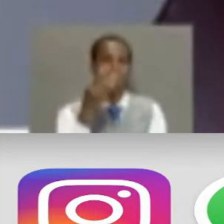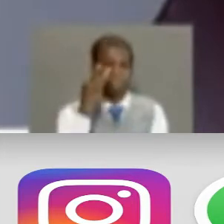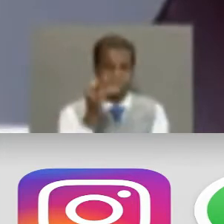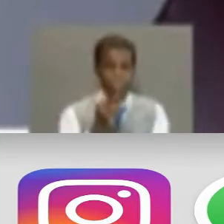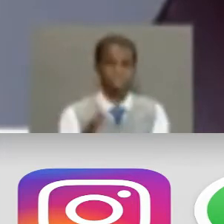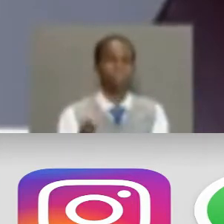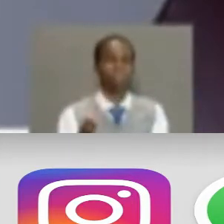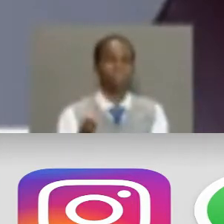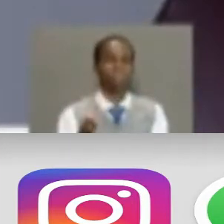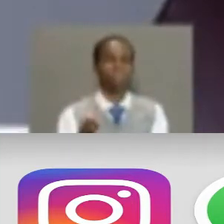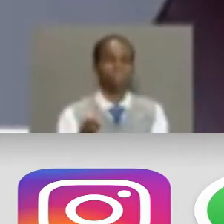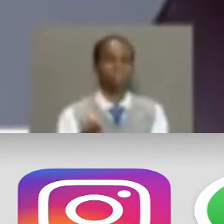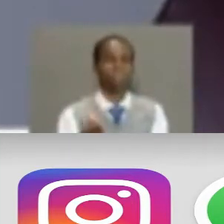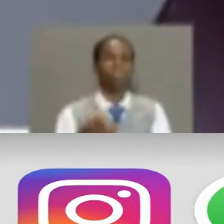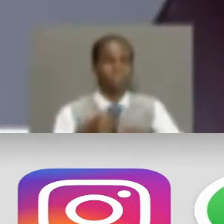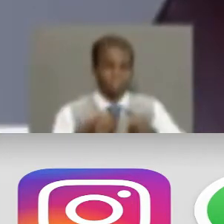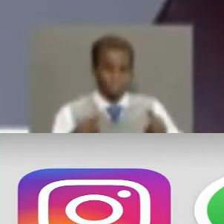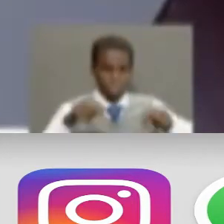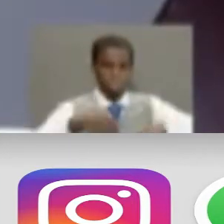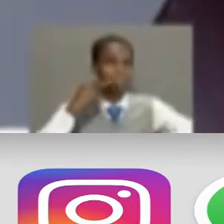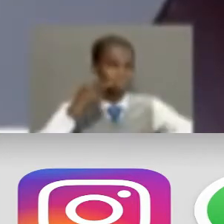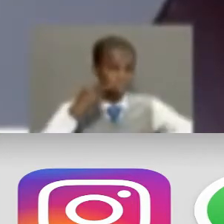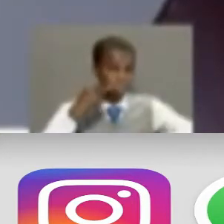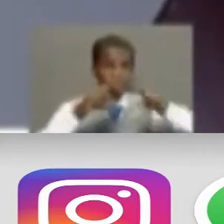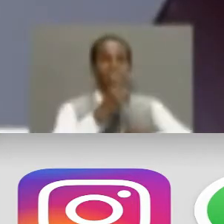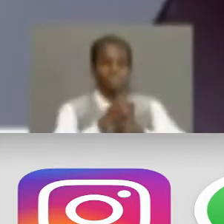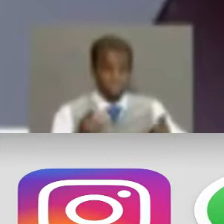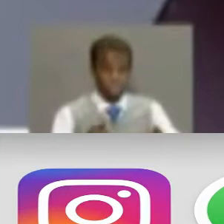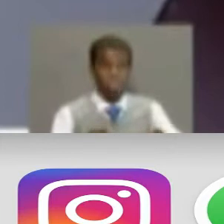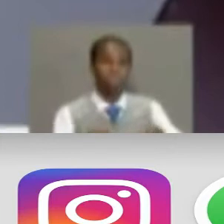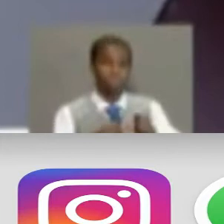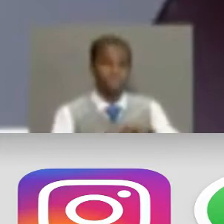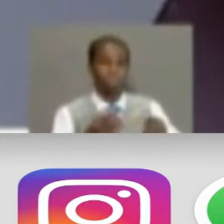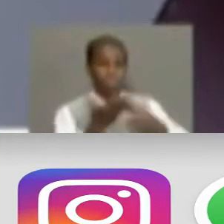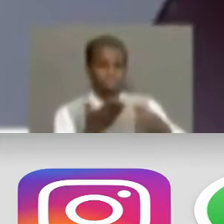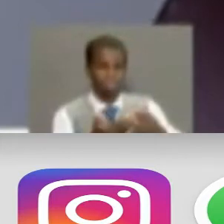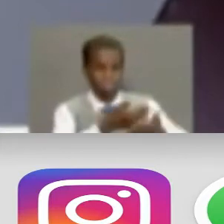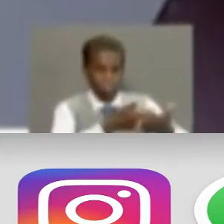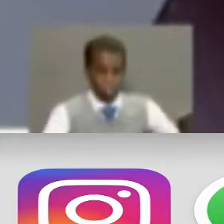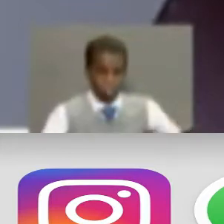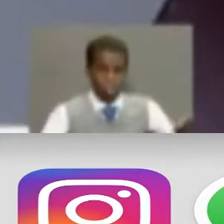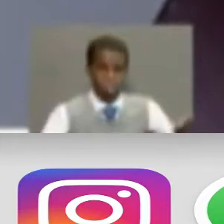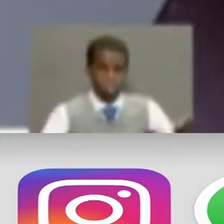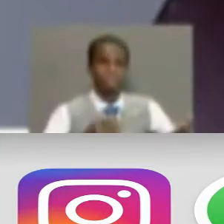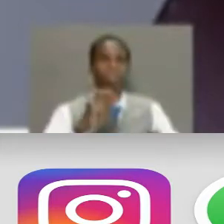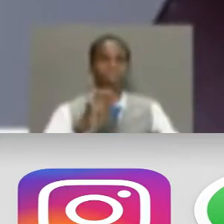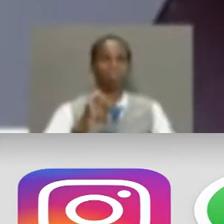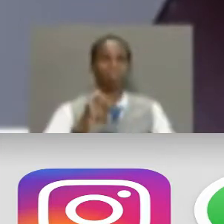dizer, quando dizemos que não temos bons quadros, esse acórdão contraria-nos. Eu confesso que percebo alguma